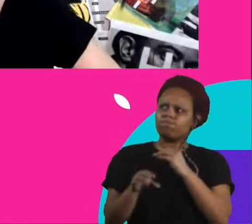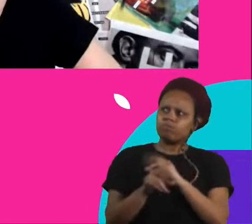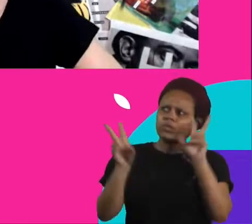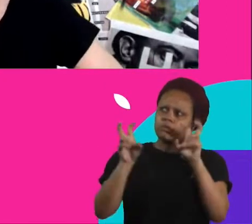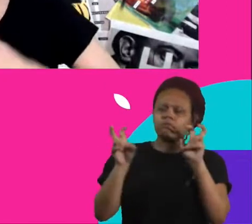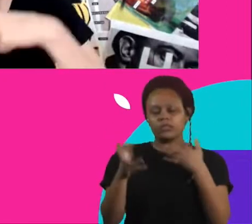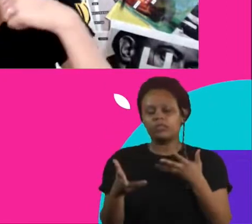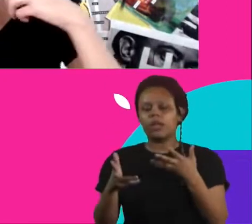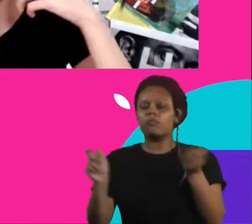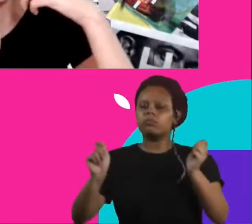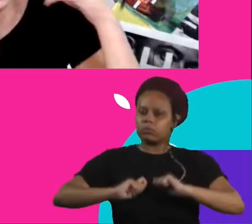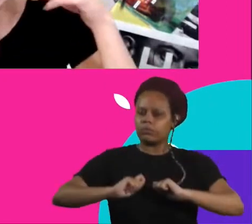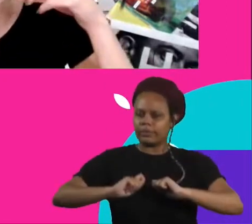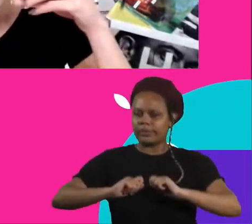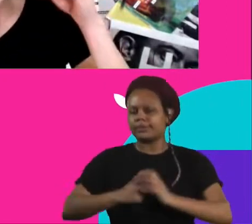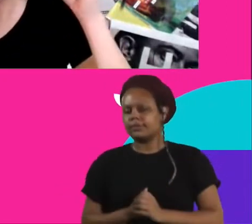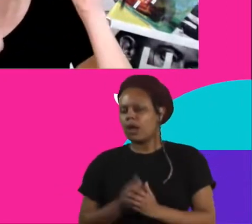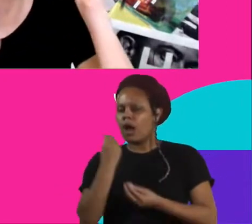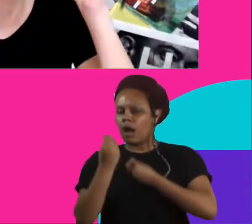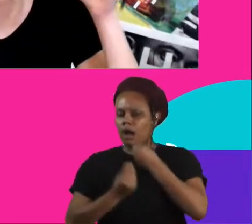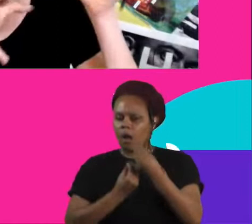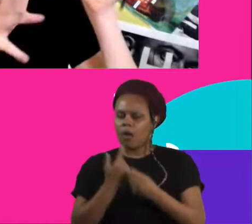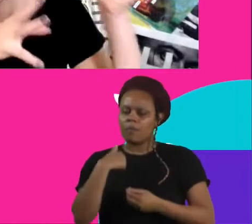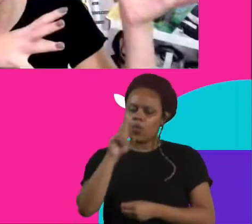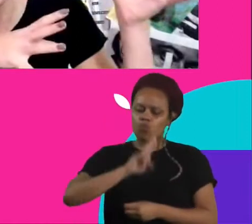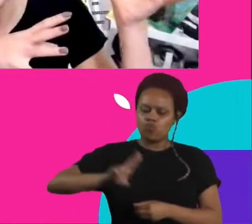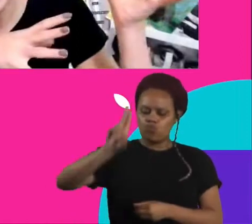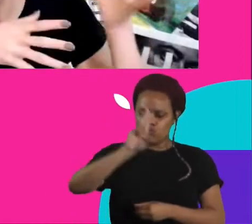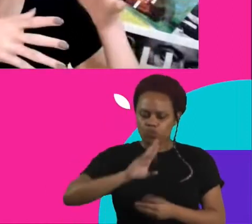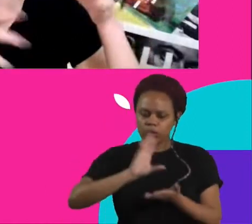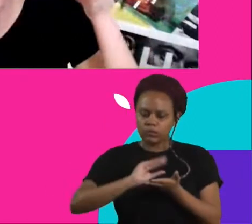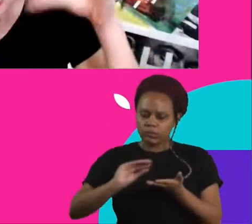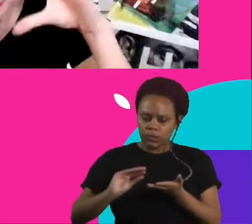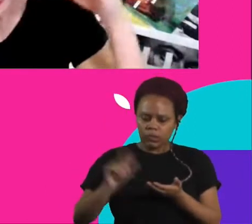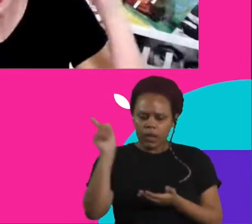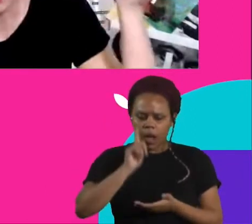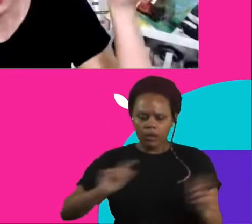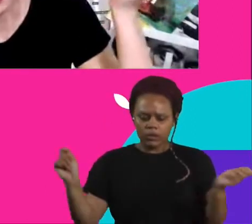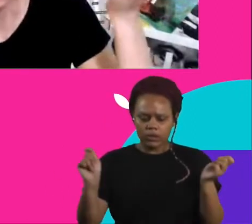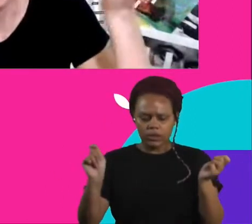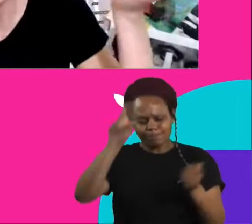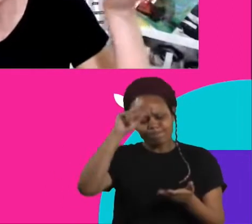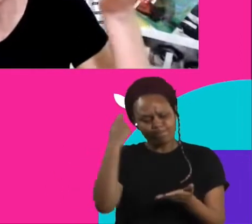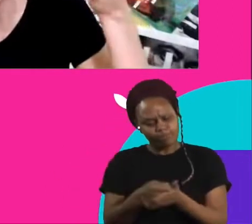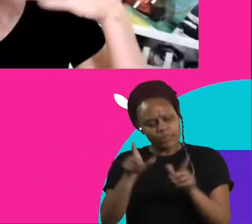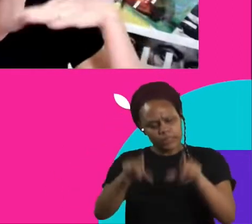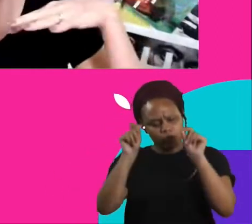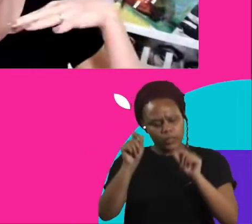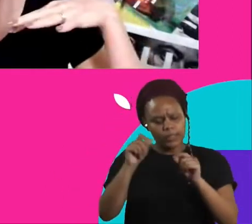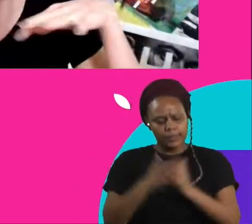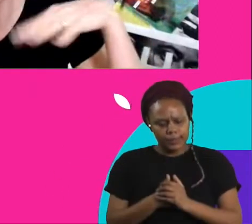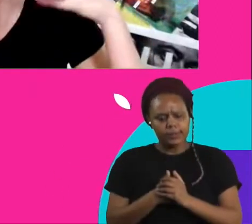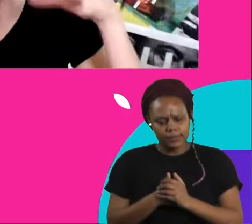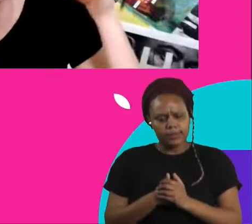de competências, que é como é que eu uso dados para tomar decisão. E esse termo, né, tomada de decisão